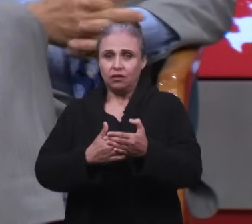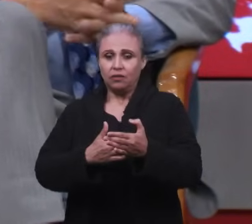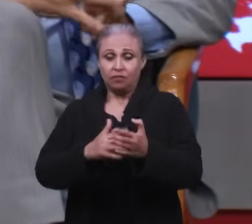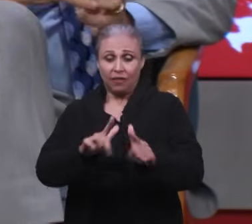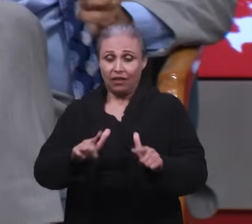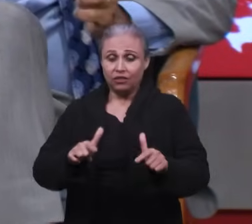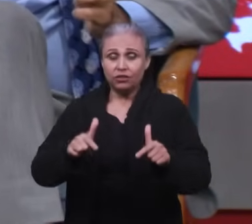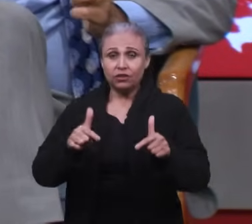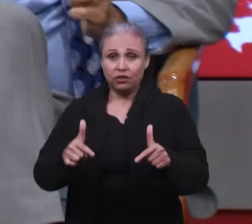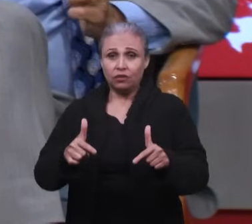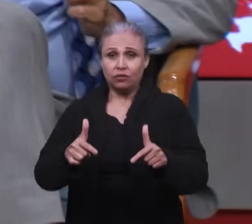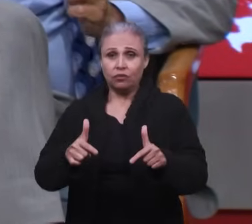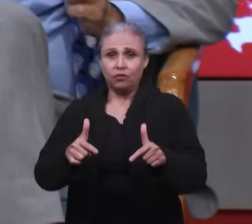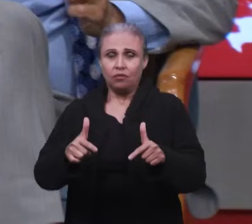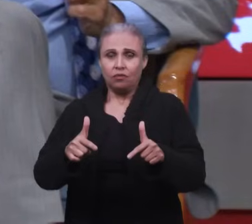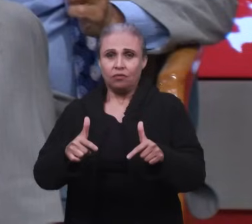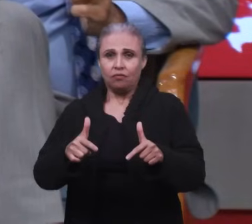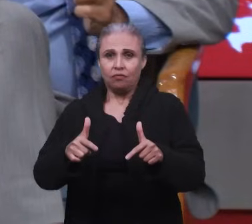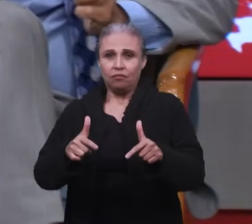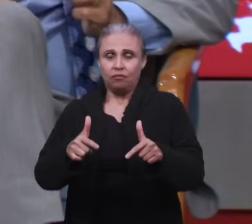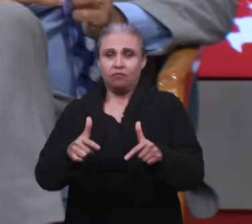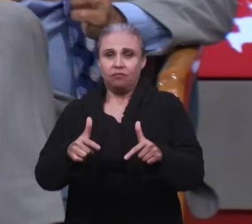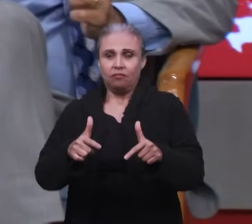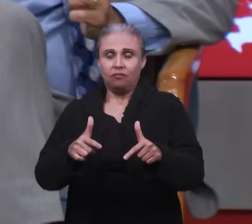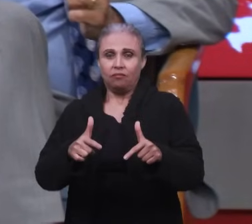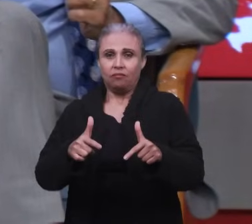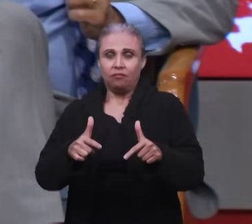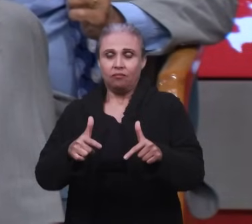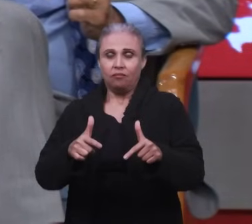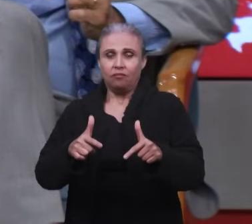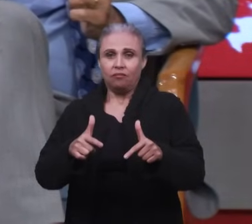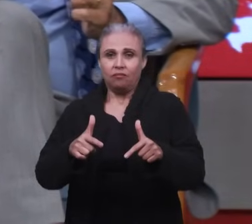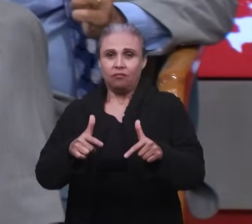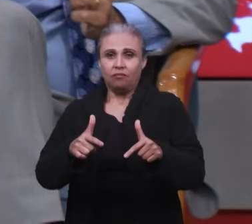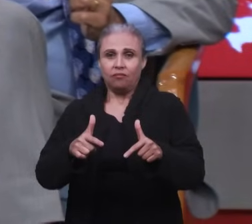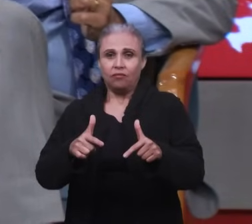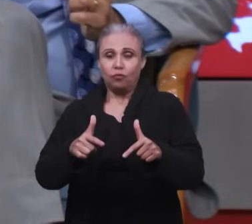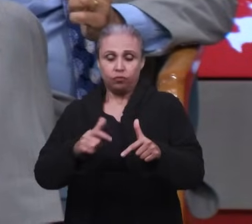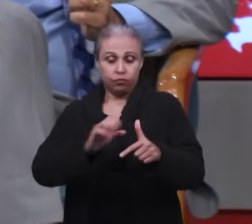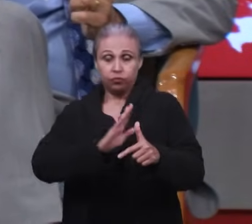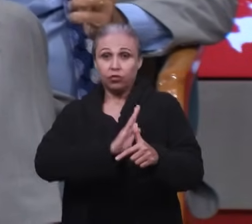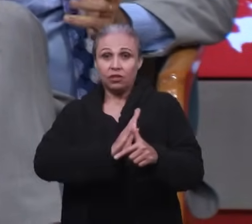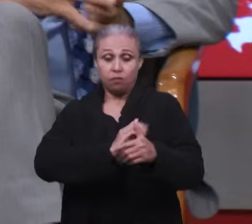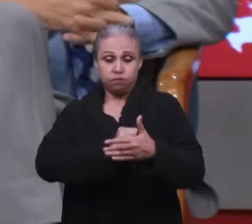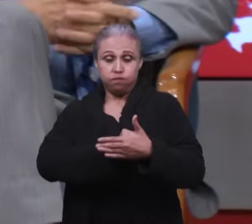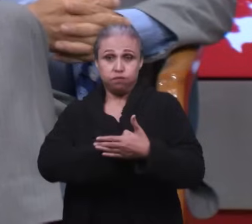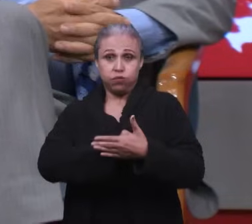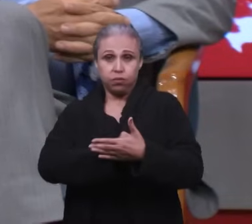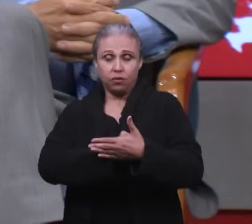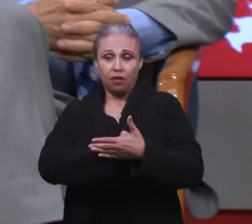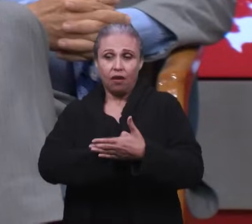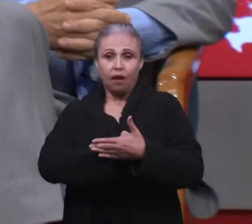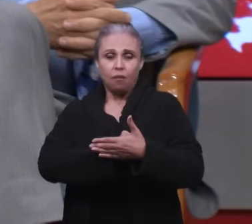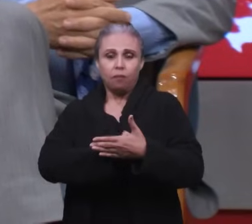obstrução, fazendo com que no órgão, o órgão que essa artéria nutre,